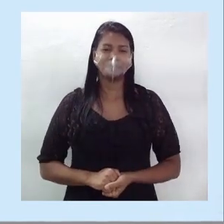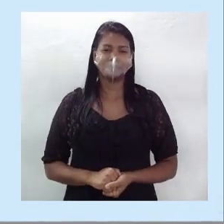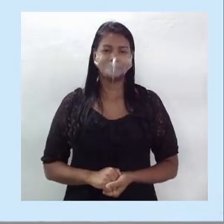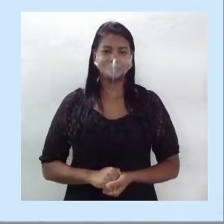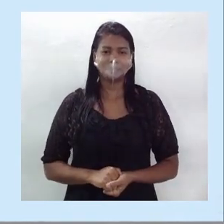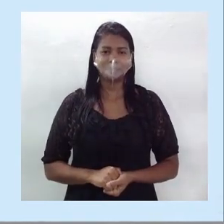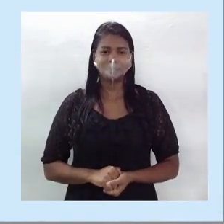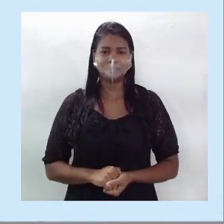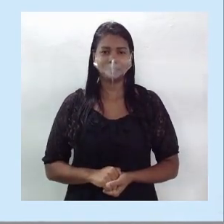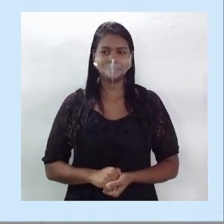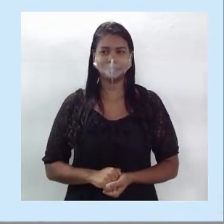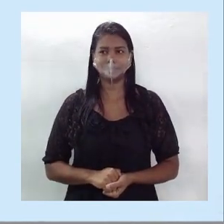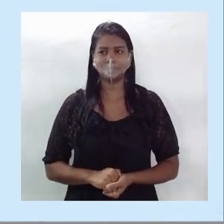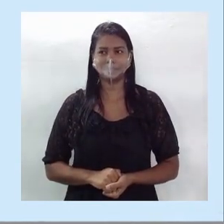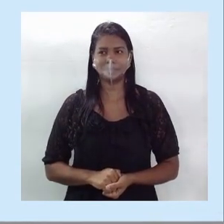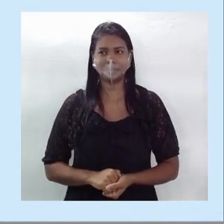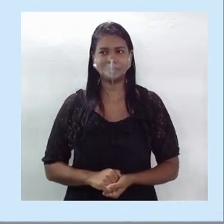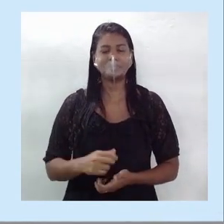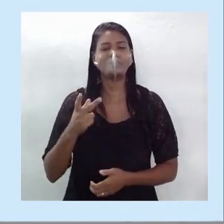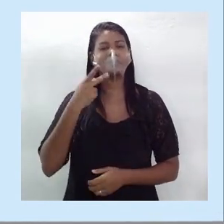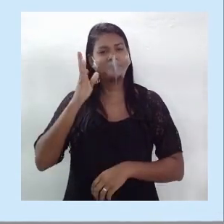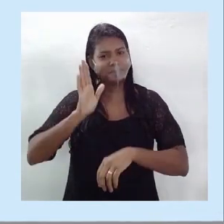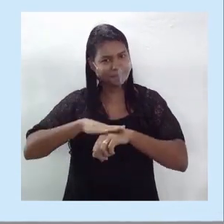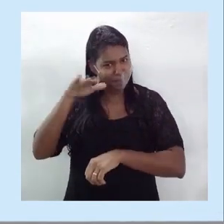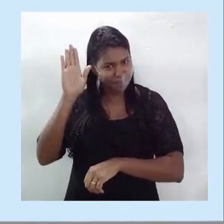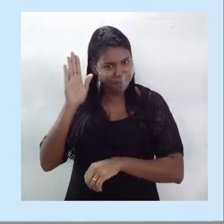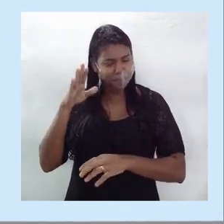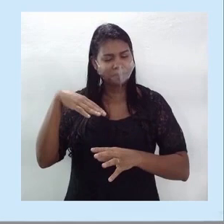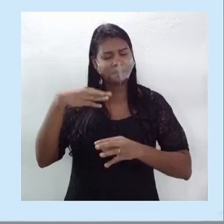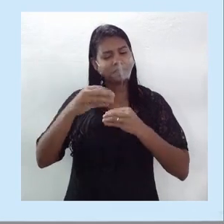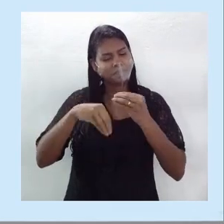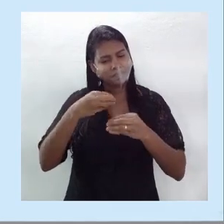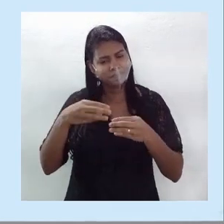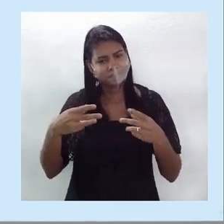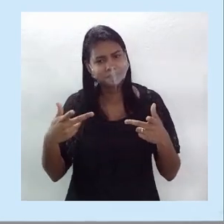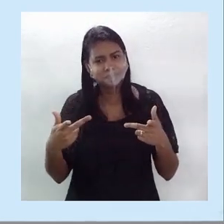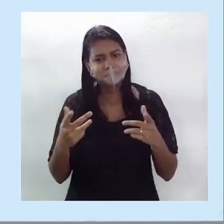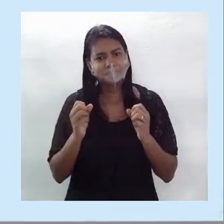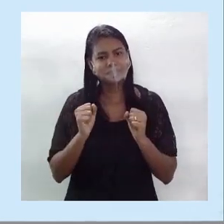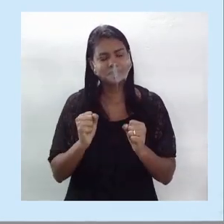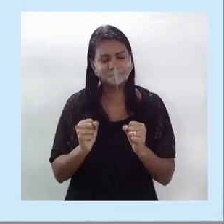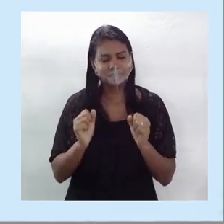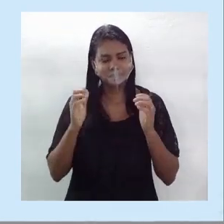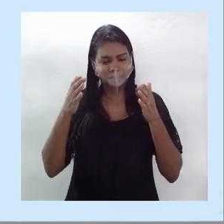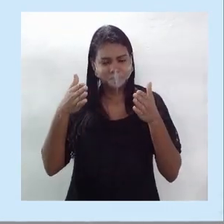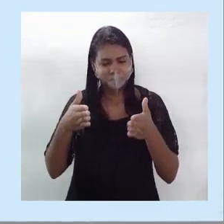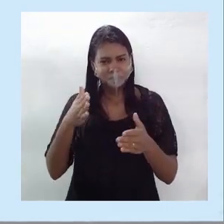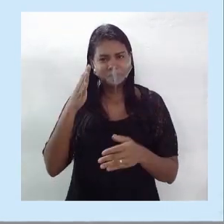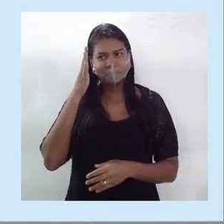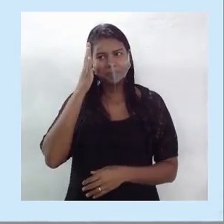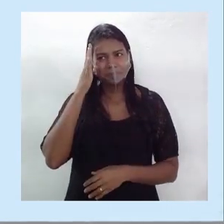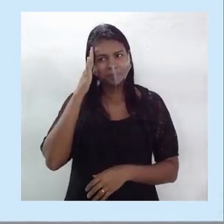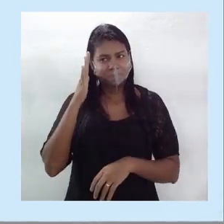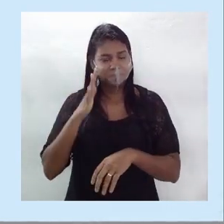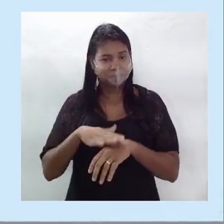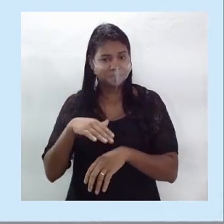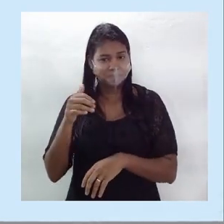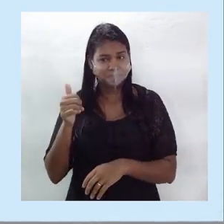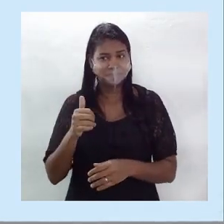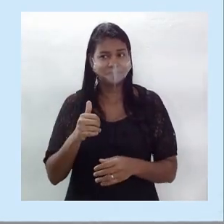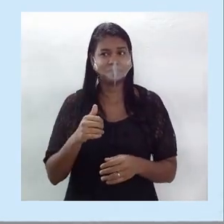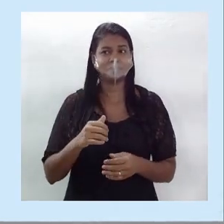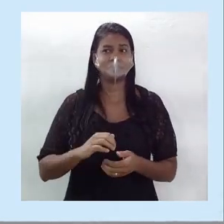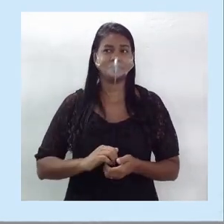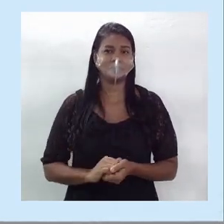Bom, e aí a gente vai falar mais sobre mistura, para poder fixar. E agora a gente vai lá para